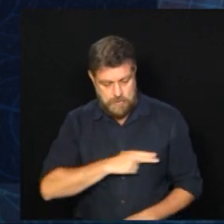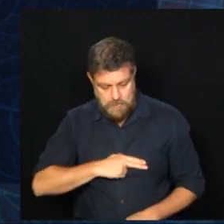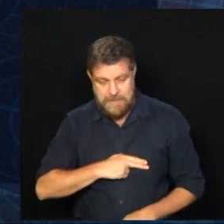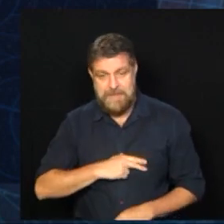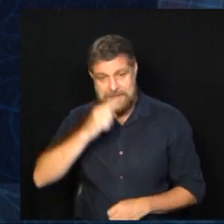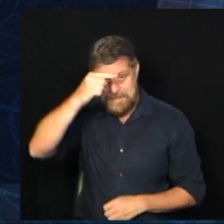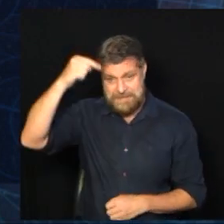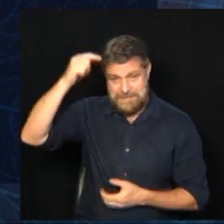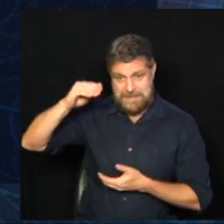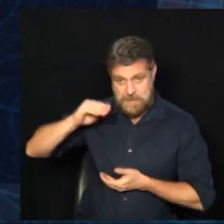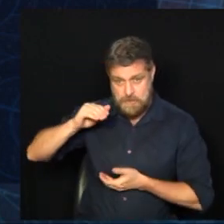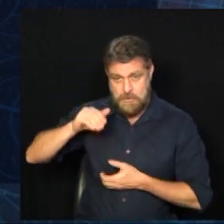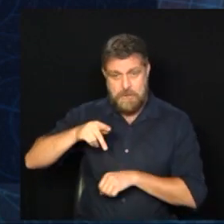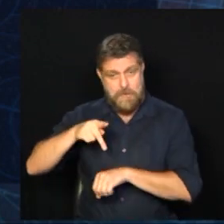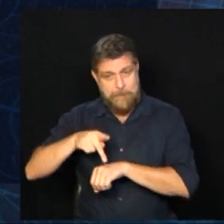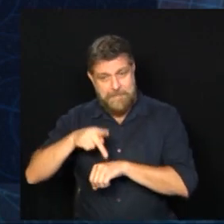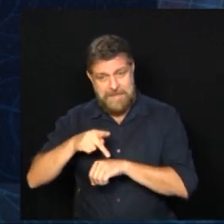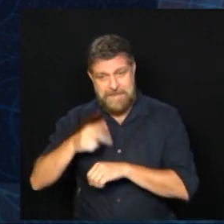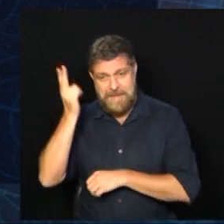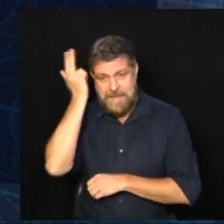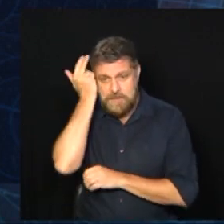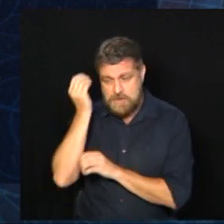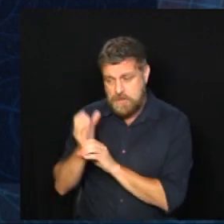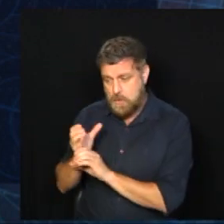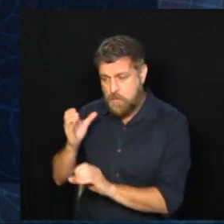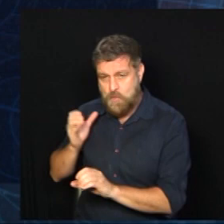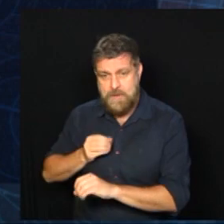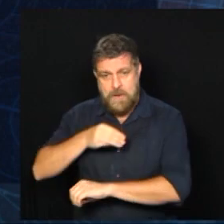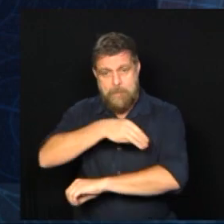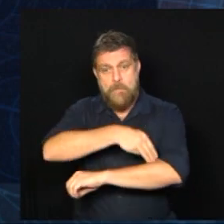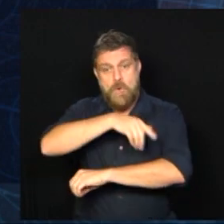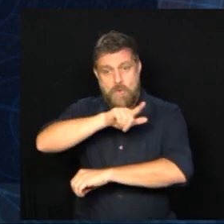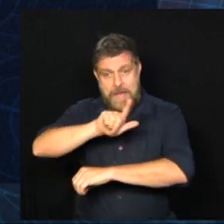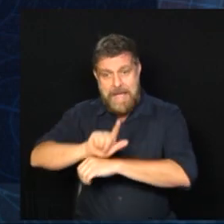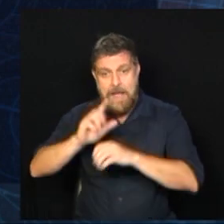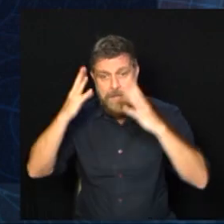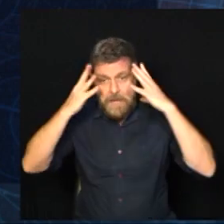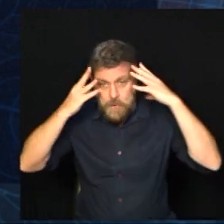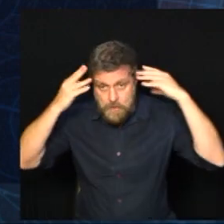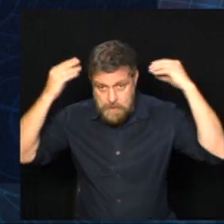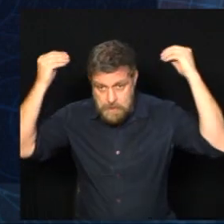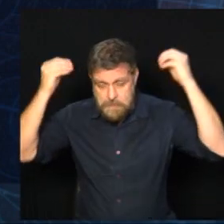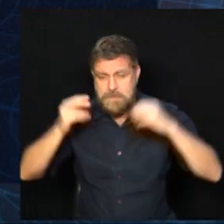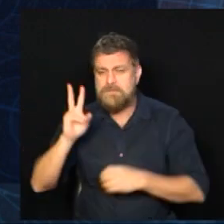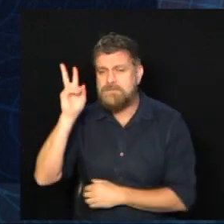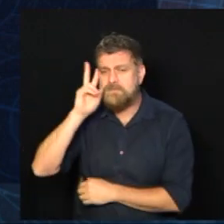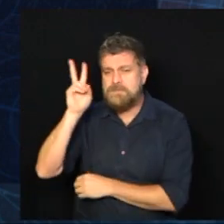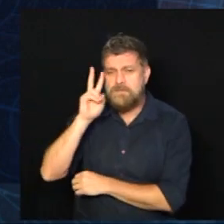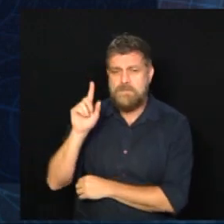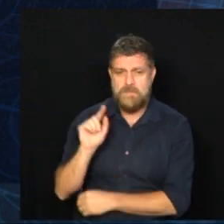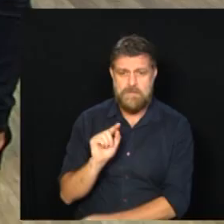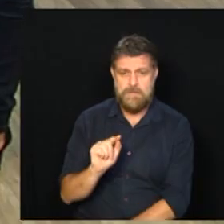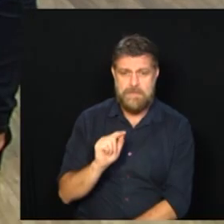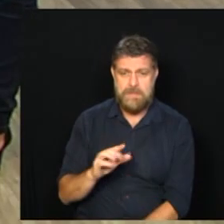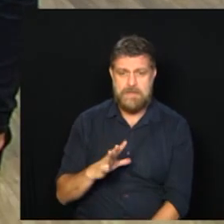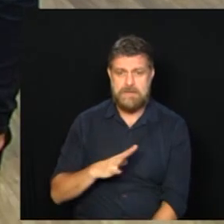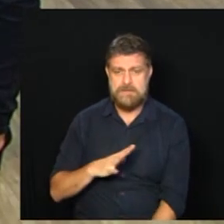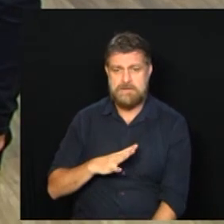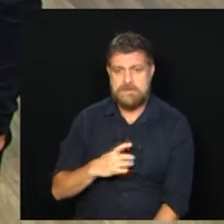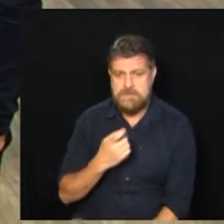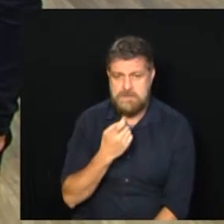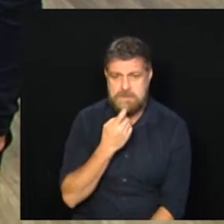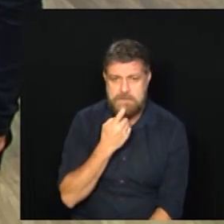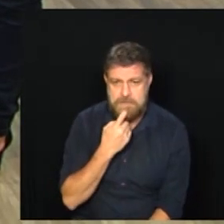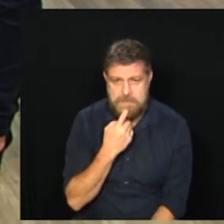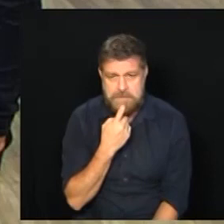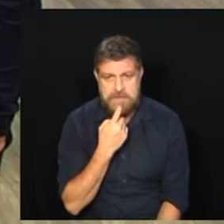de Posse, Pedreira, Engenheiro Coelho, Morungaba e Olambra. Lembrando que em relação à cidade de Campinas, de acordo com